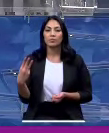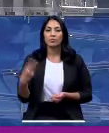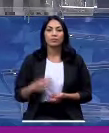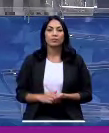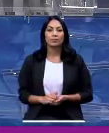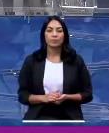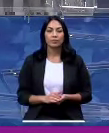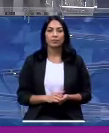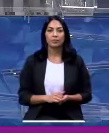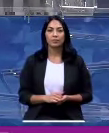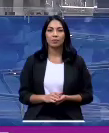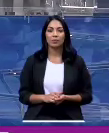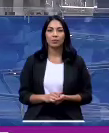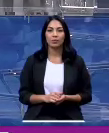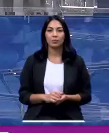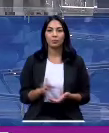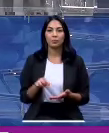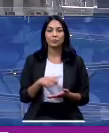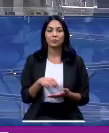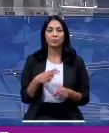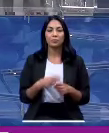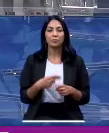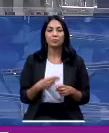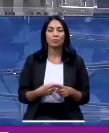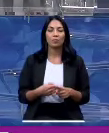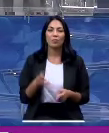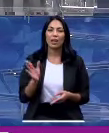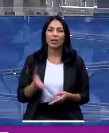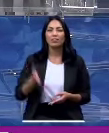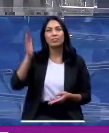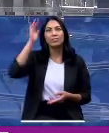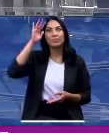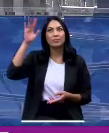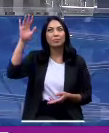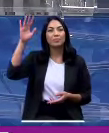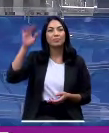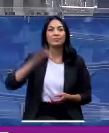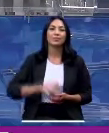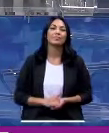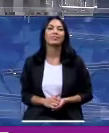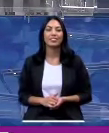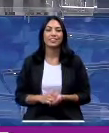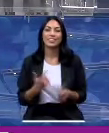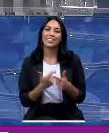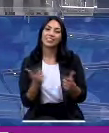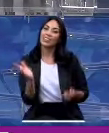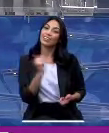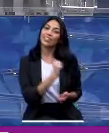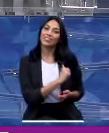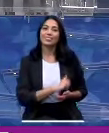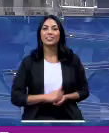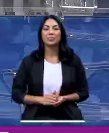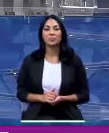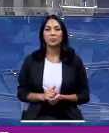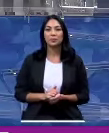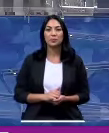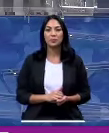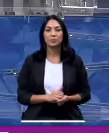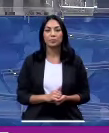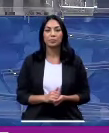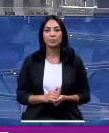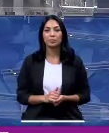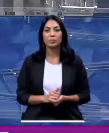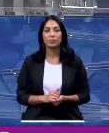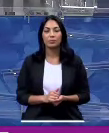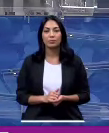Verde, 03. Loterias Caixa, já pensou? Pode chamar que a sorte vem. Vem sorte, vem sorte.